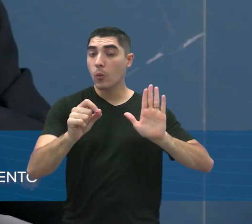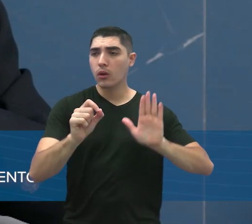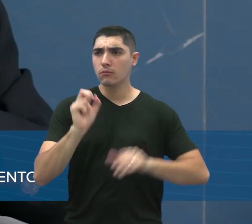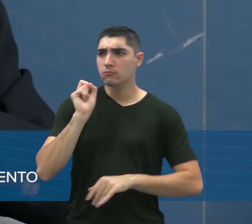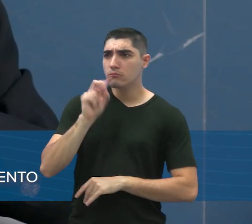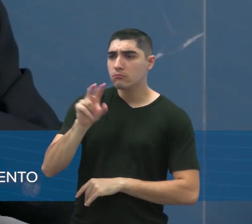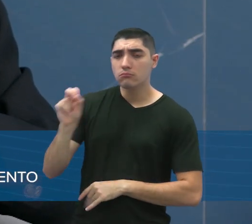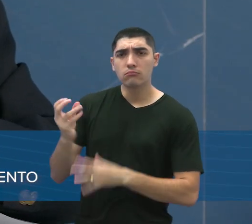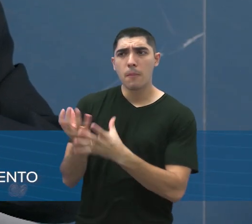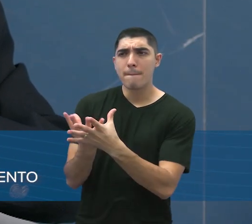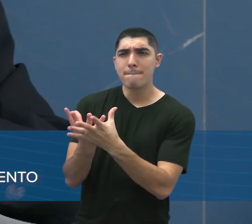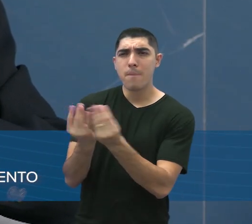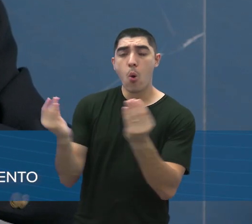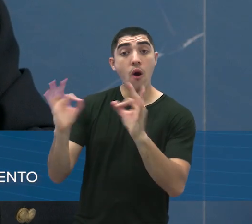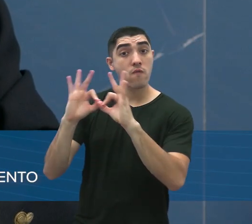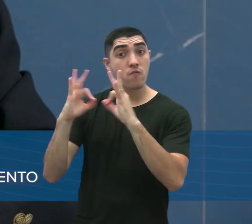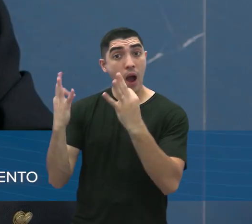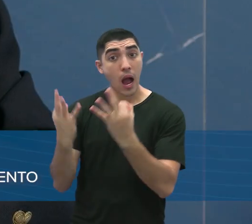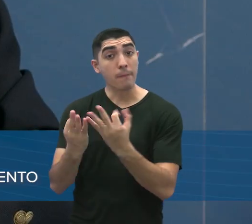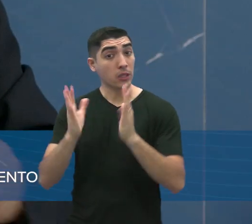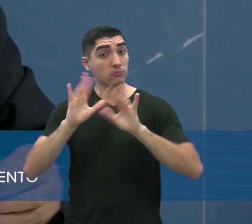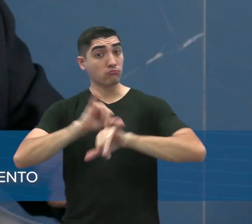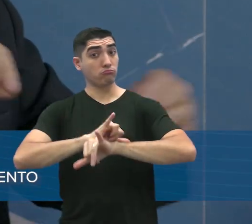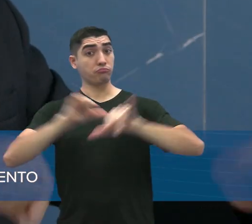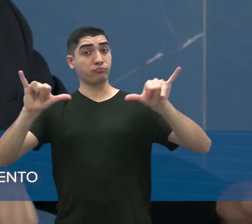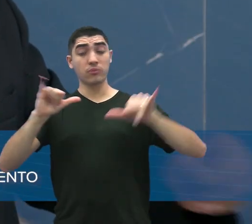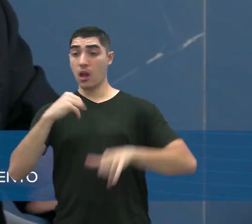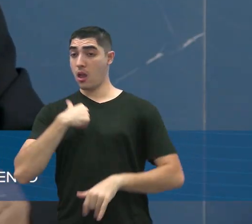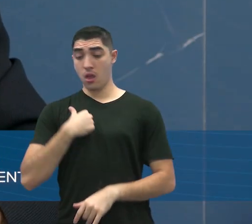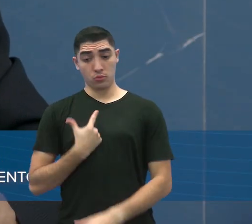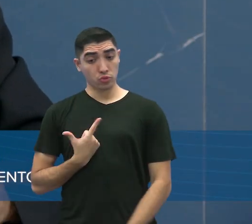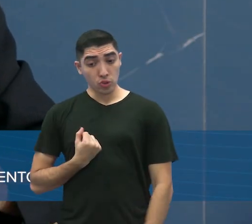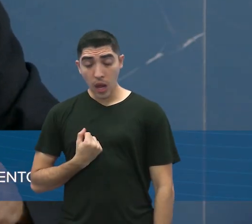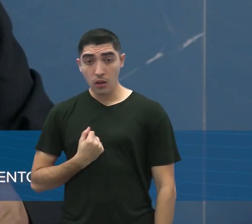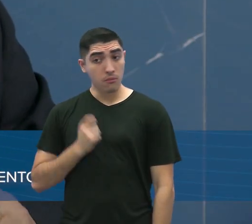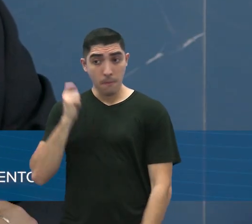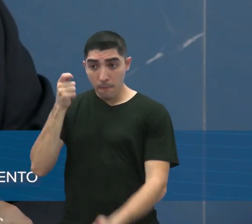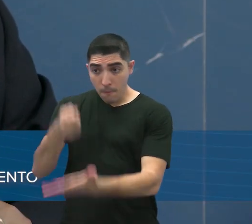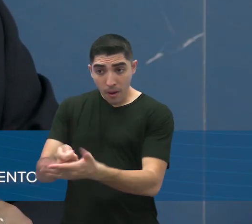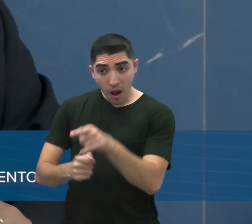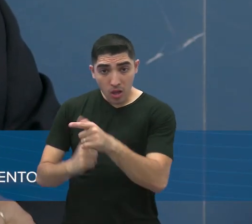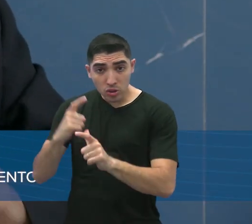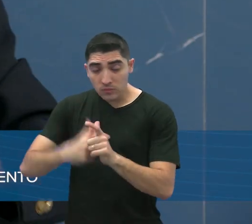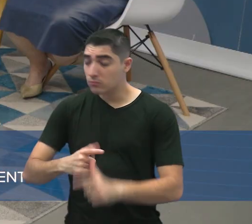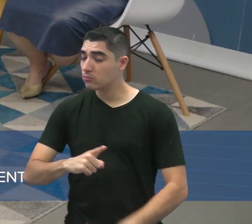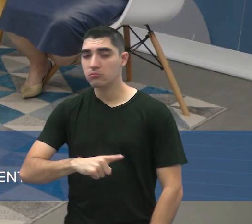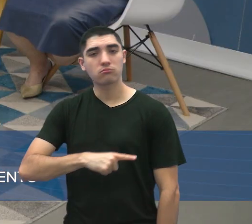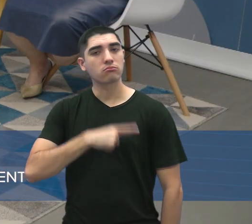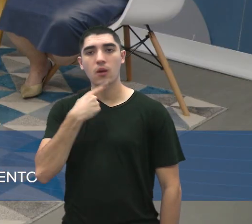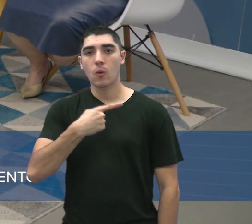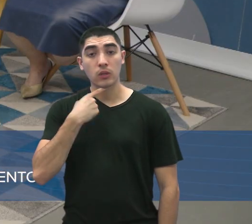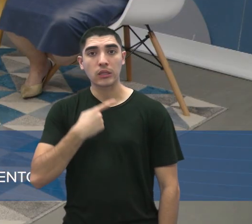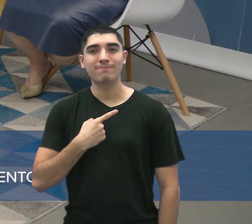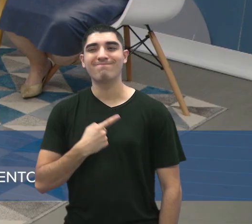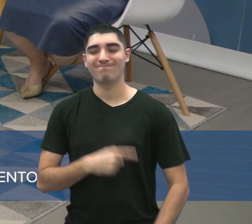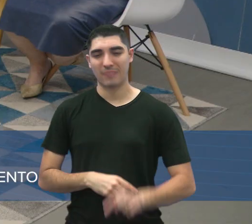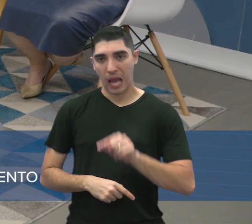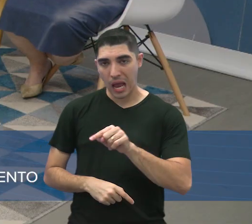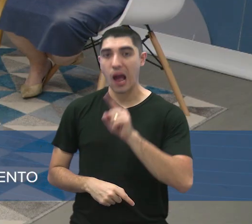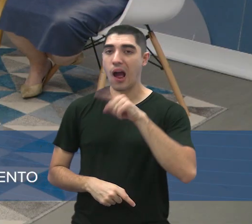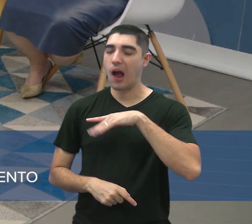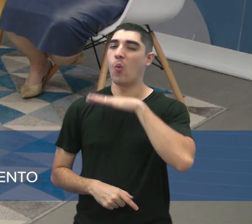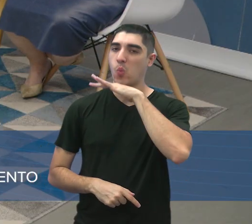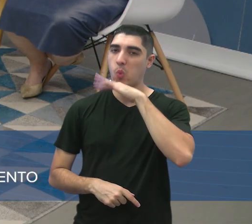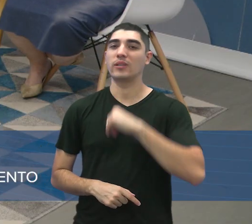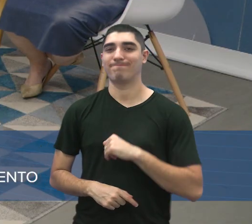de famílias que já declararam que não vão ter condições de pagar a sua dívida. Pois é. Então, isso é ruim para, né? Então,